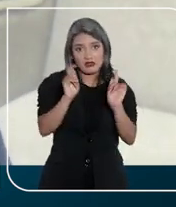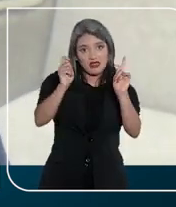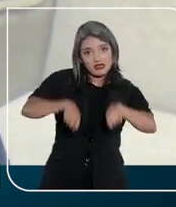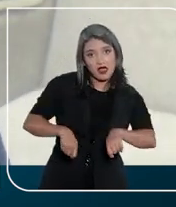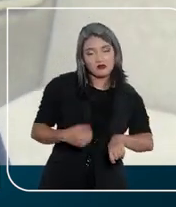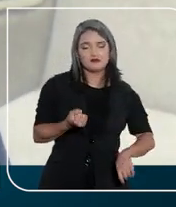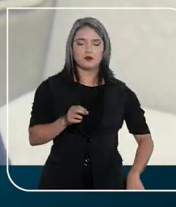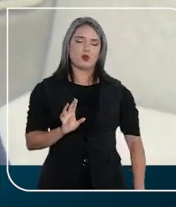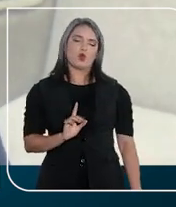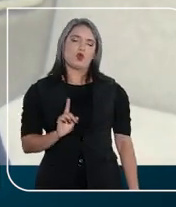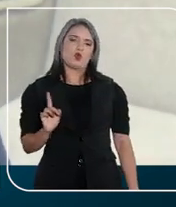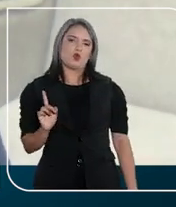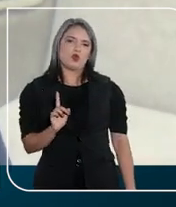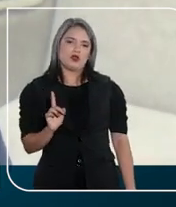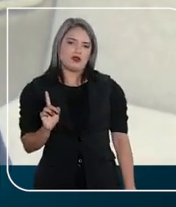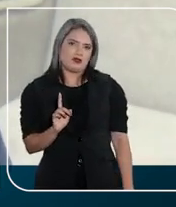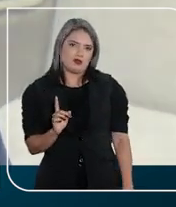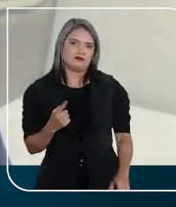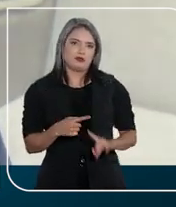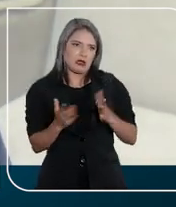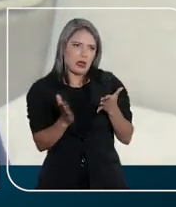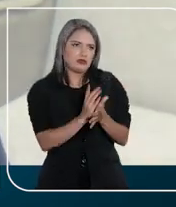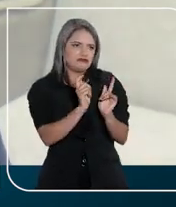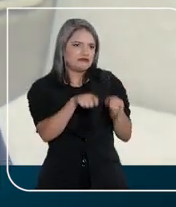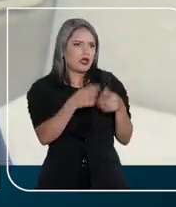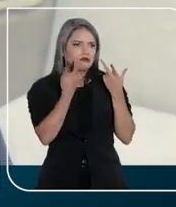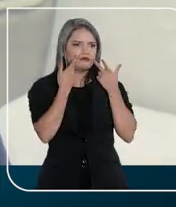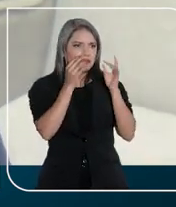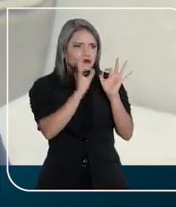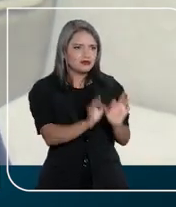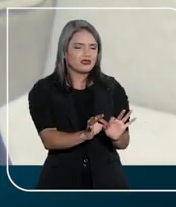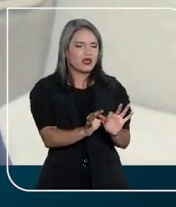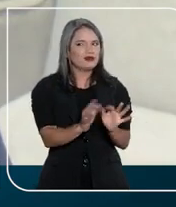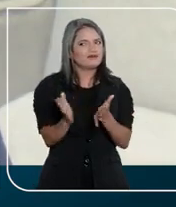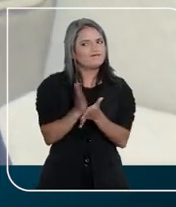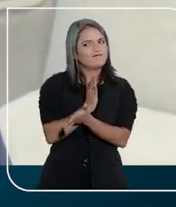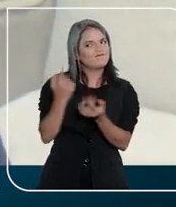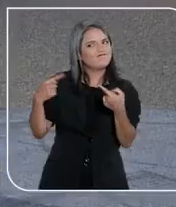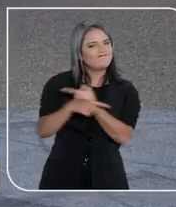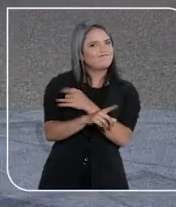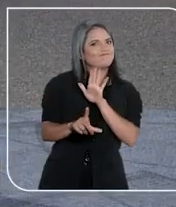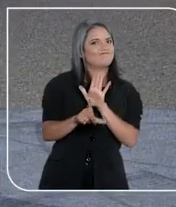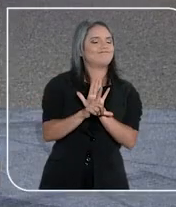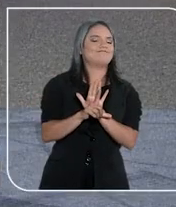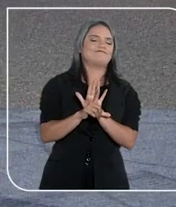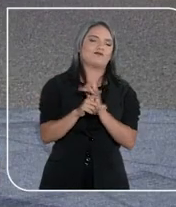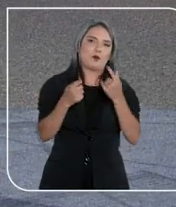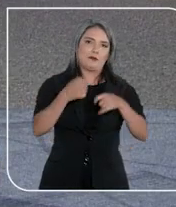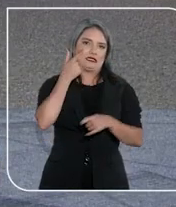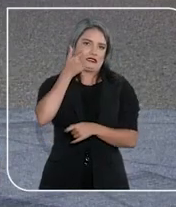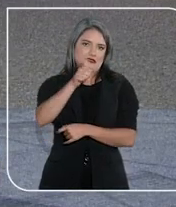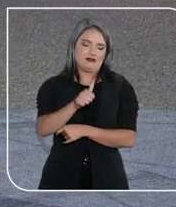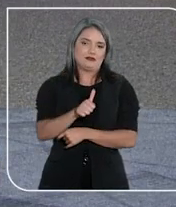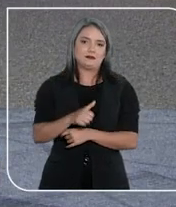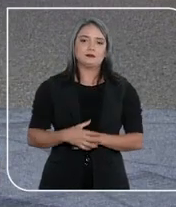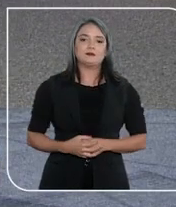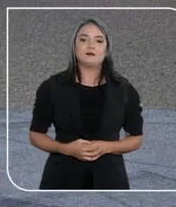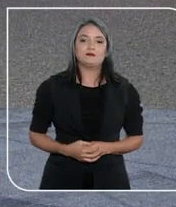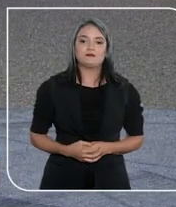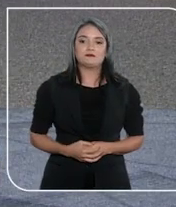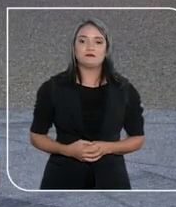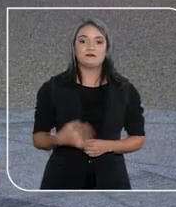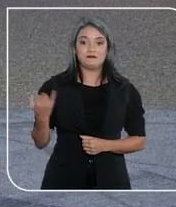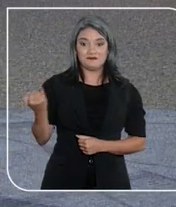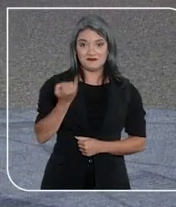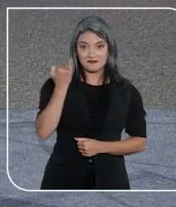outras configurarão uma evidente burla ao concurso público. Eu penso que é importante trazer alguns